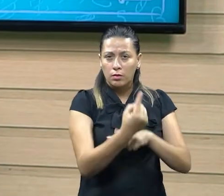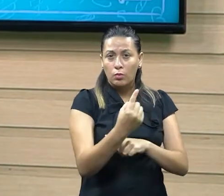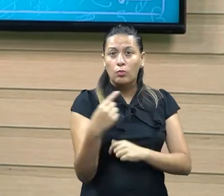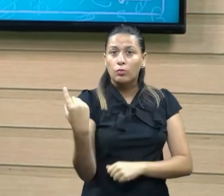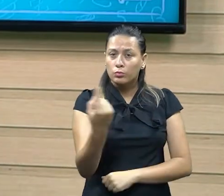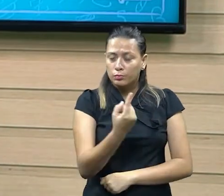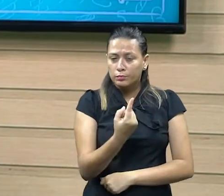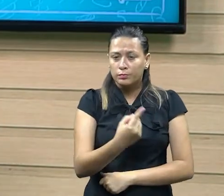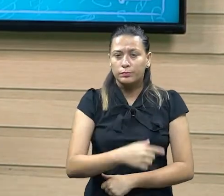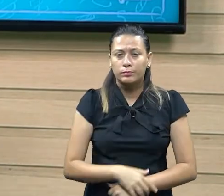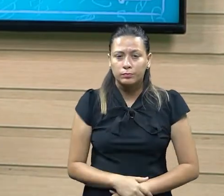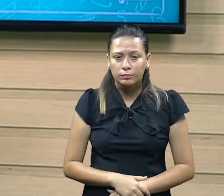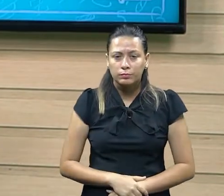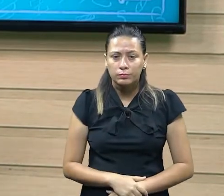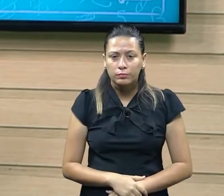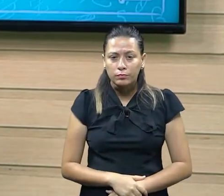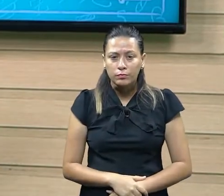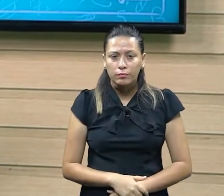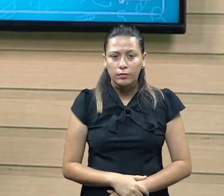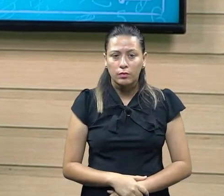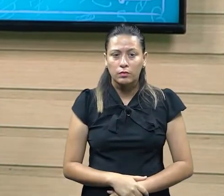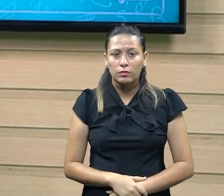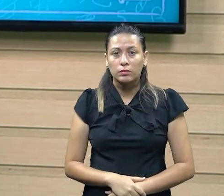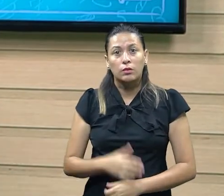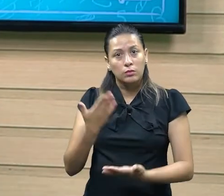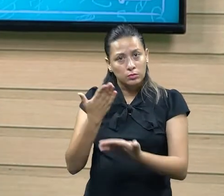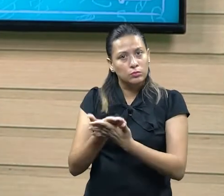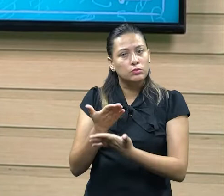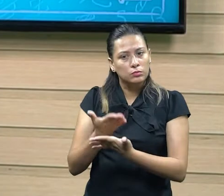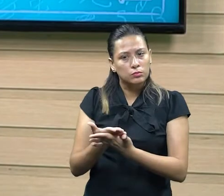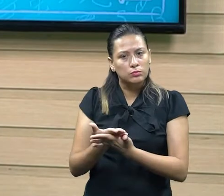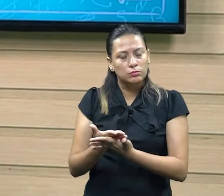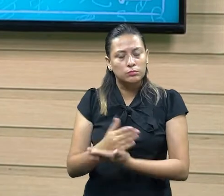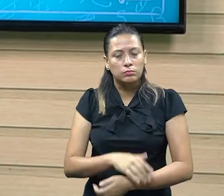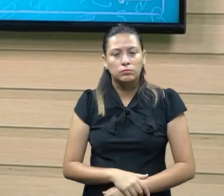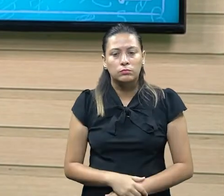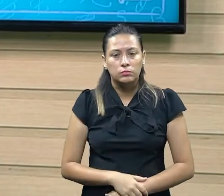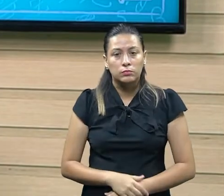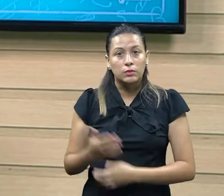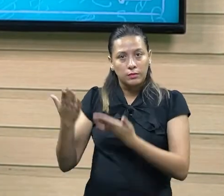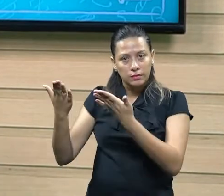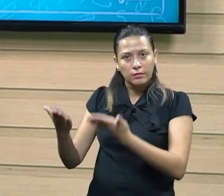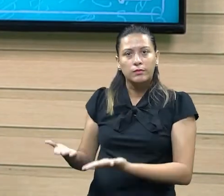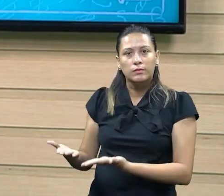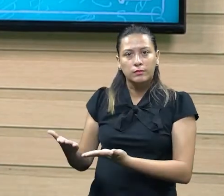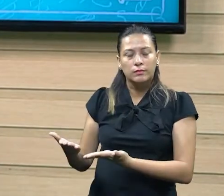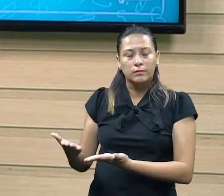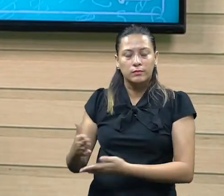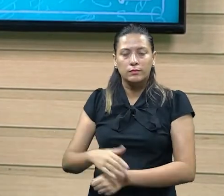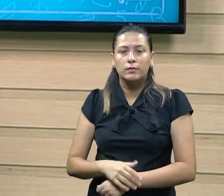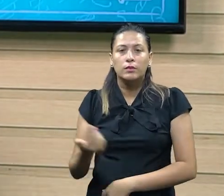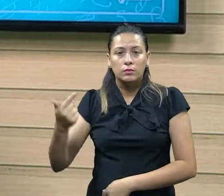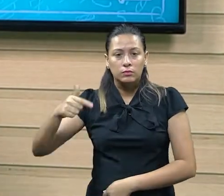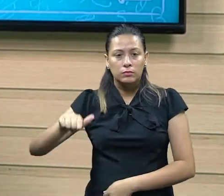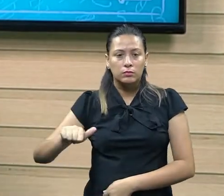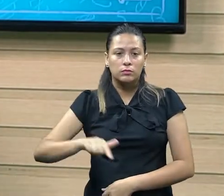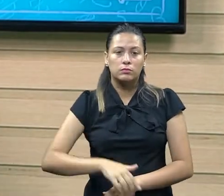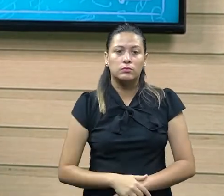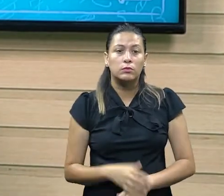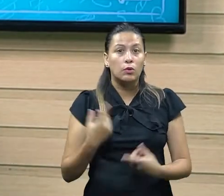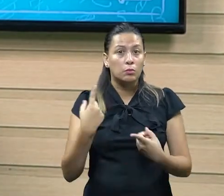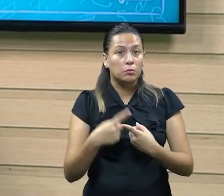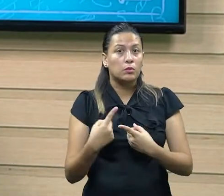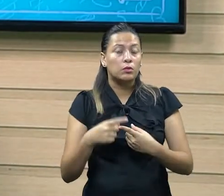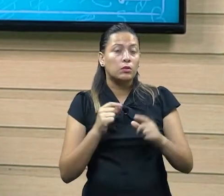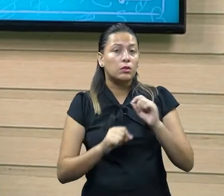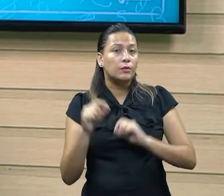sobre esse sistema de identificação. E aqui nós estamos revendo. Por quê? Porque isso tem que ser